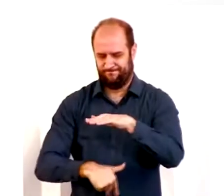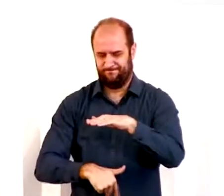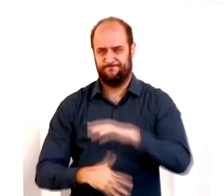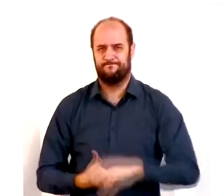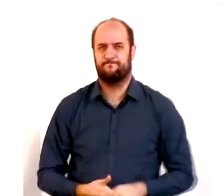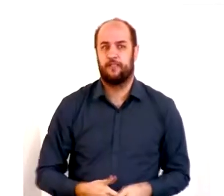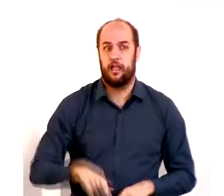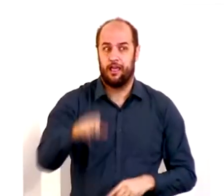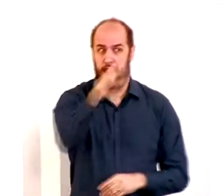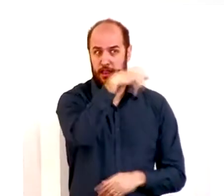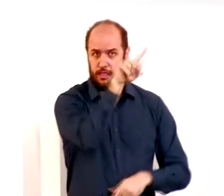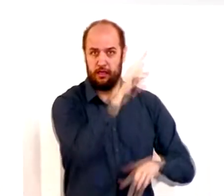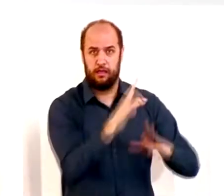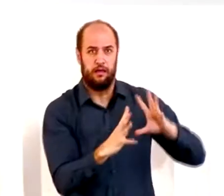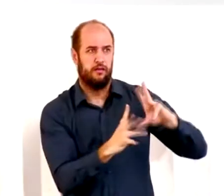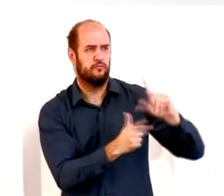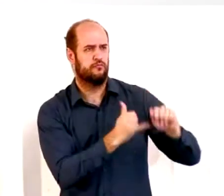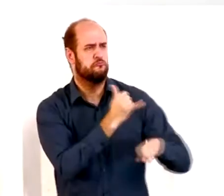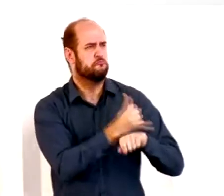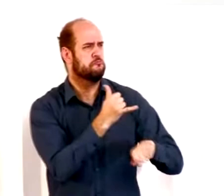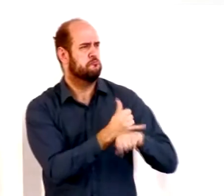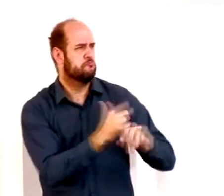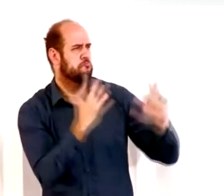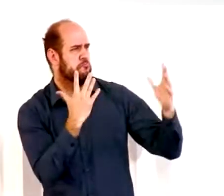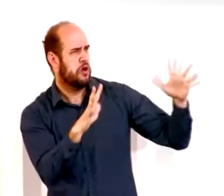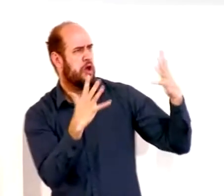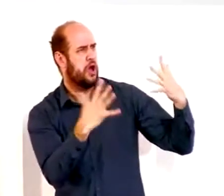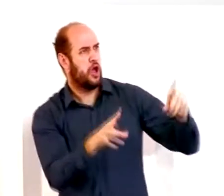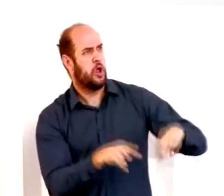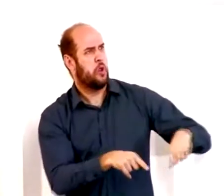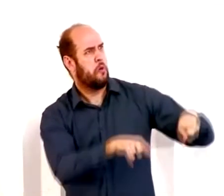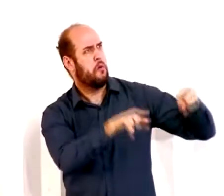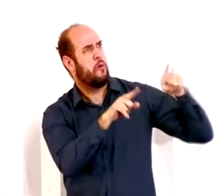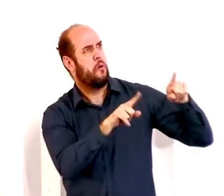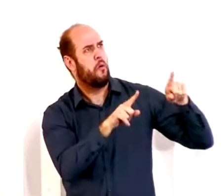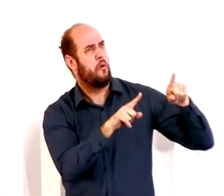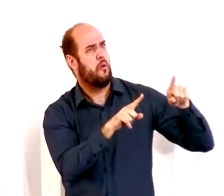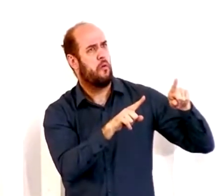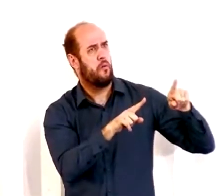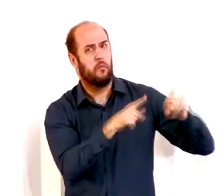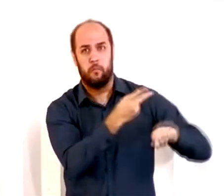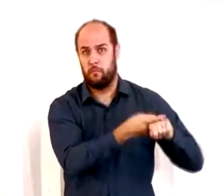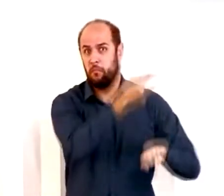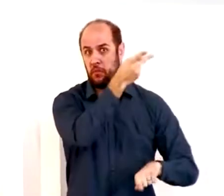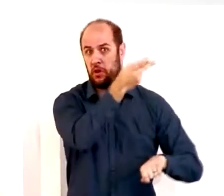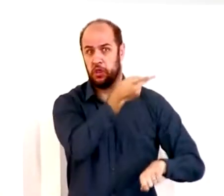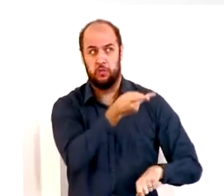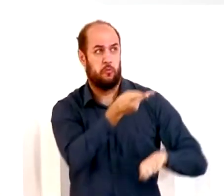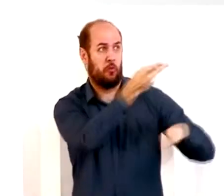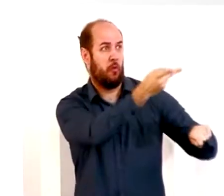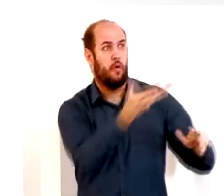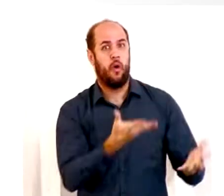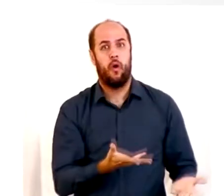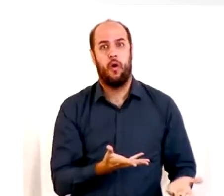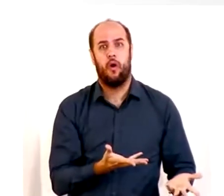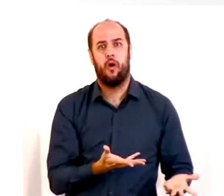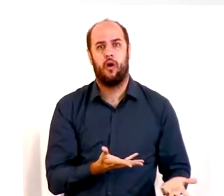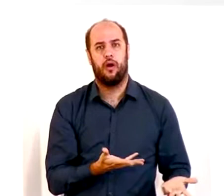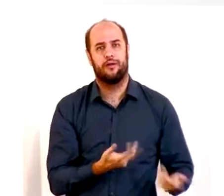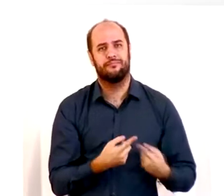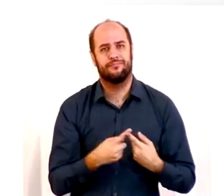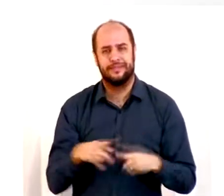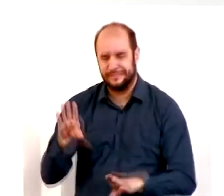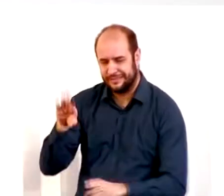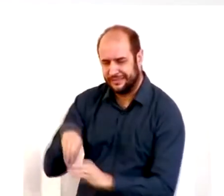líder é visto, reconhecido, aplaudido, bom, ele é premiado. Na igreja cristã, o líder está